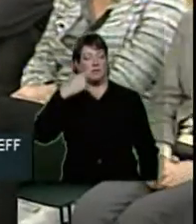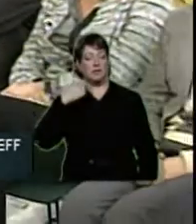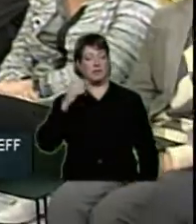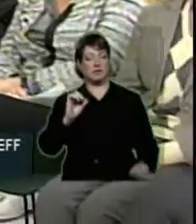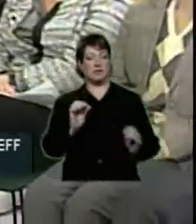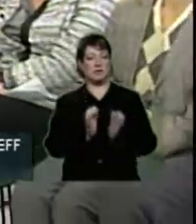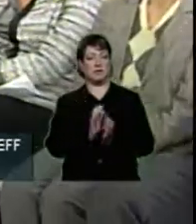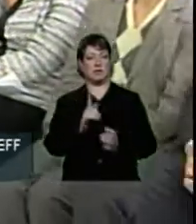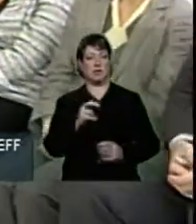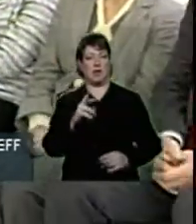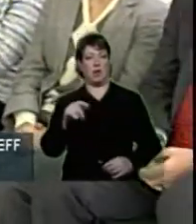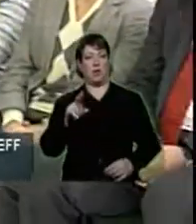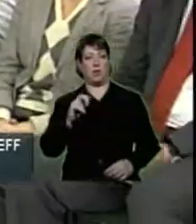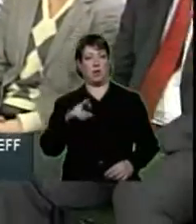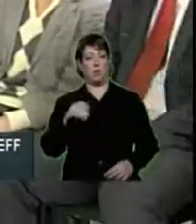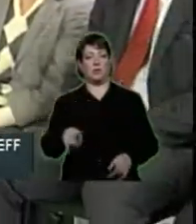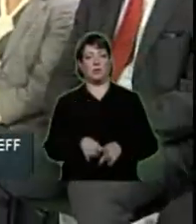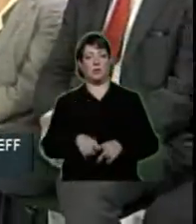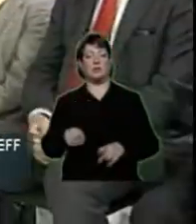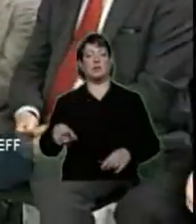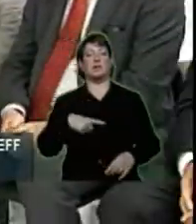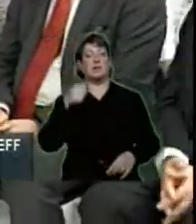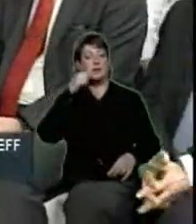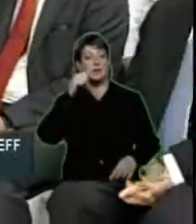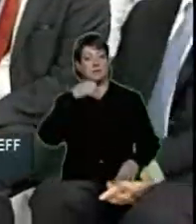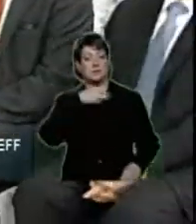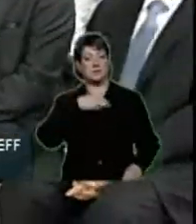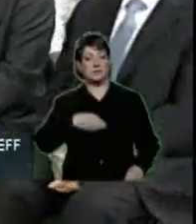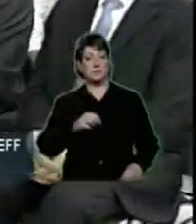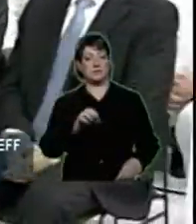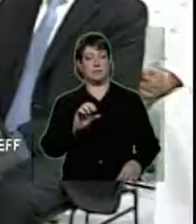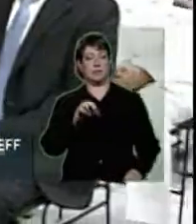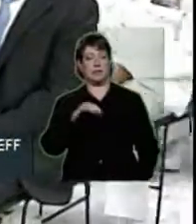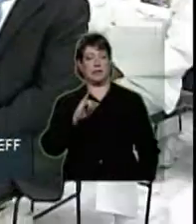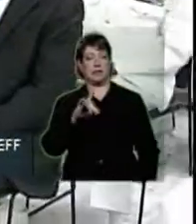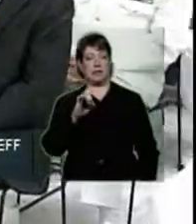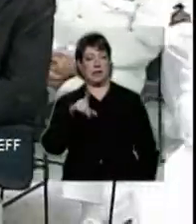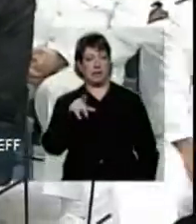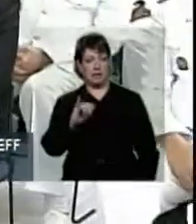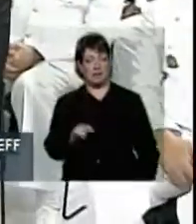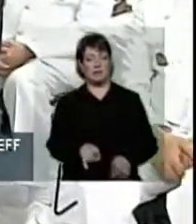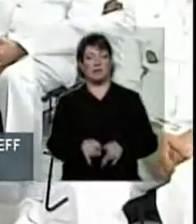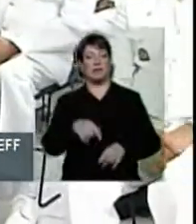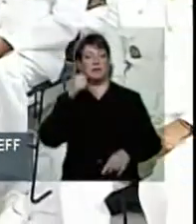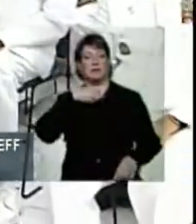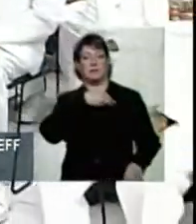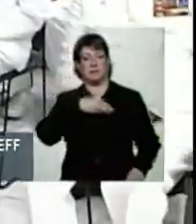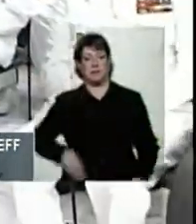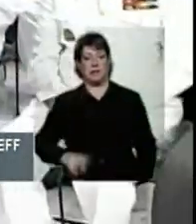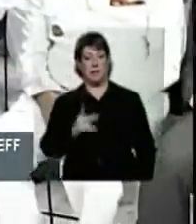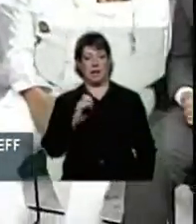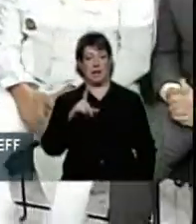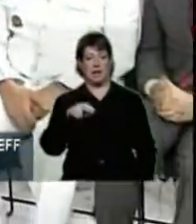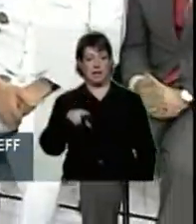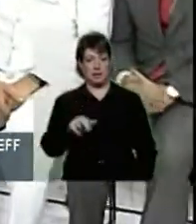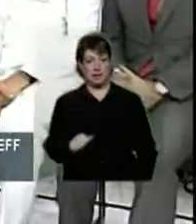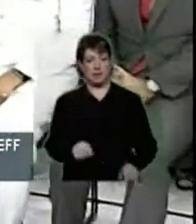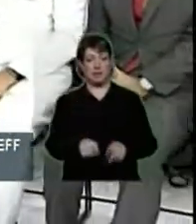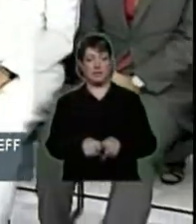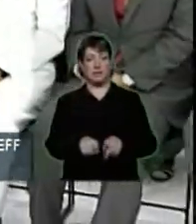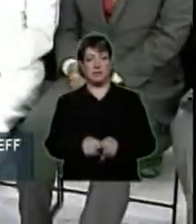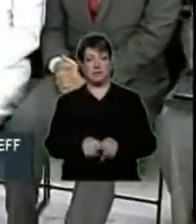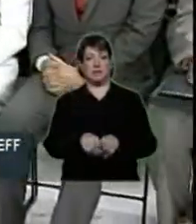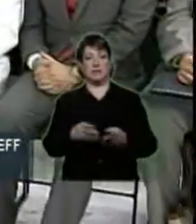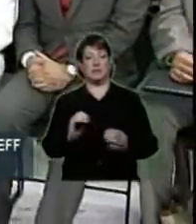e Deli Salvati, da Secretaria de Relações Institucionais, Helena Chagas, da Secretaria de